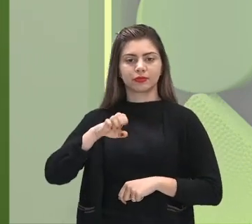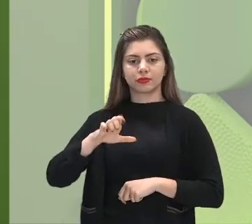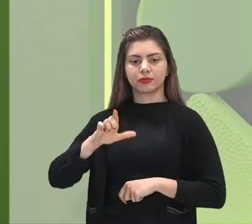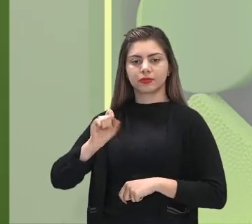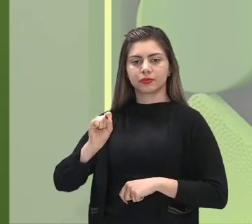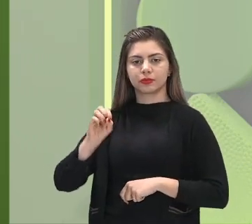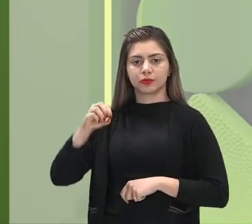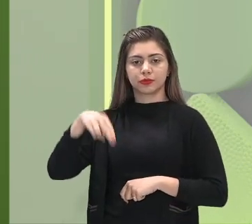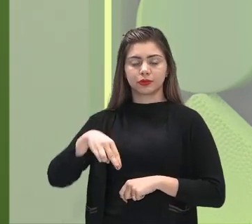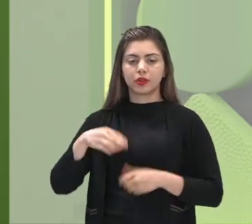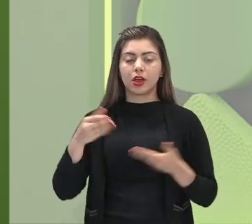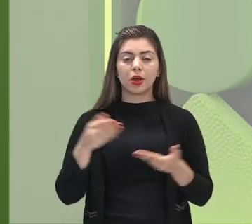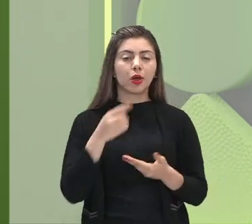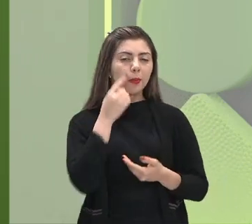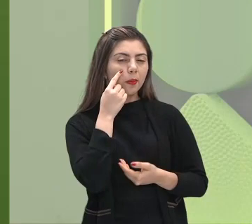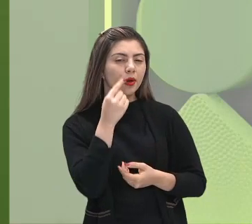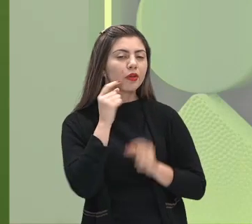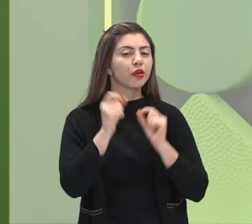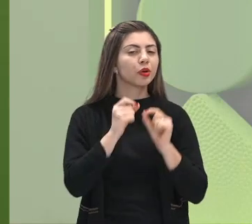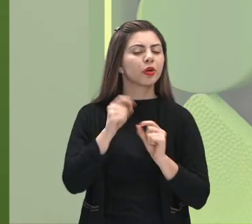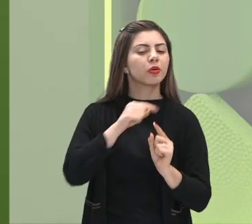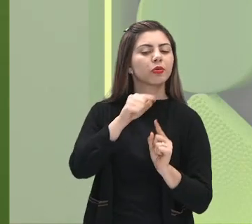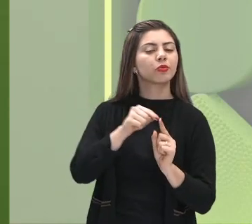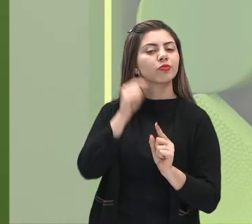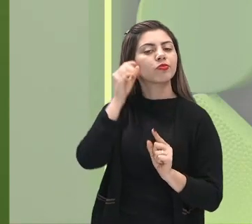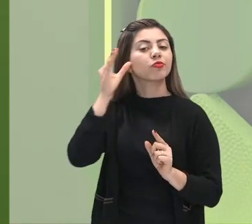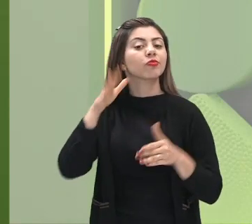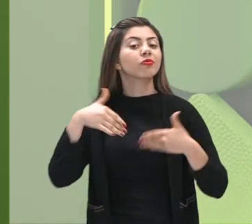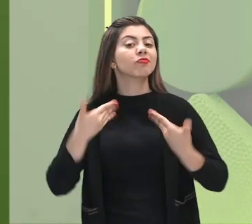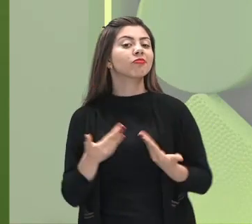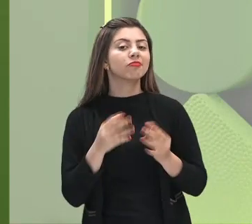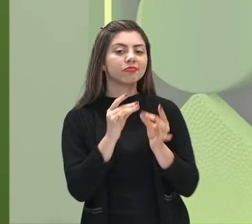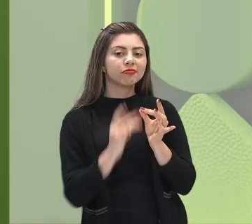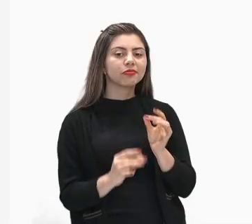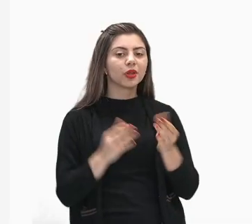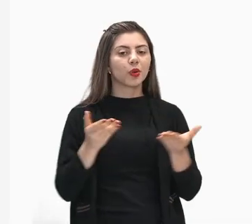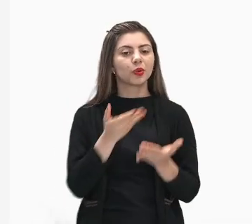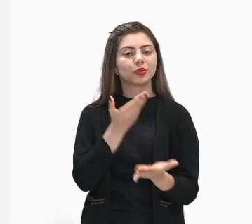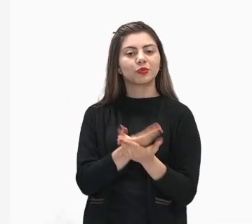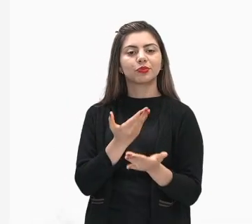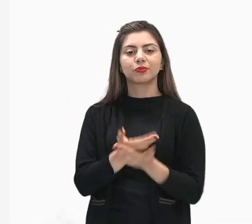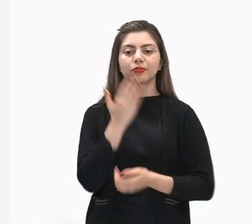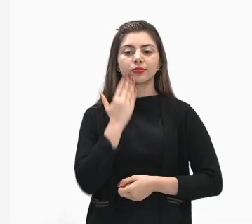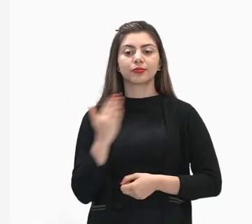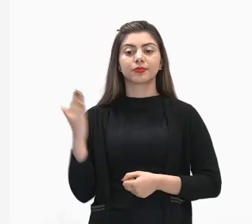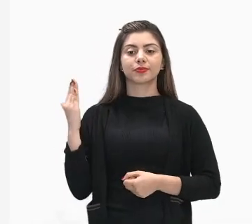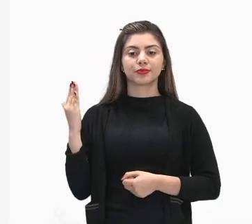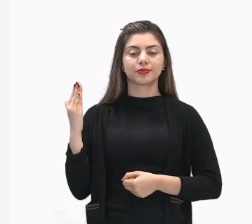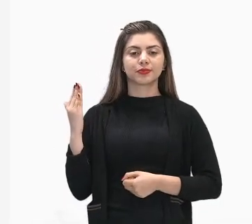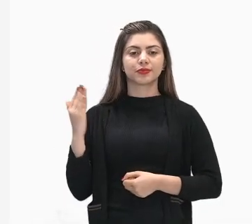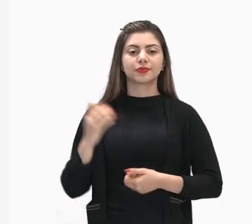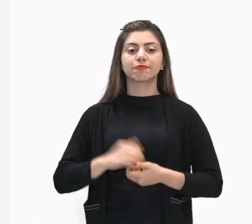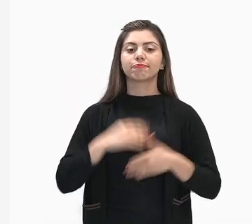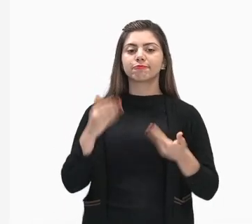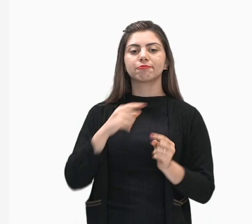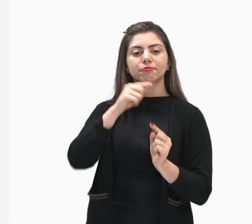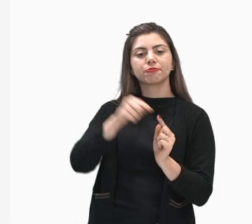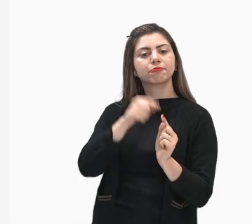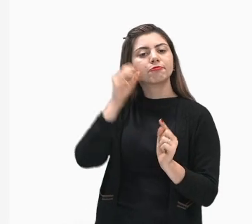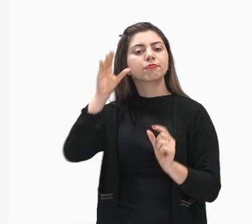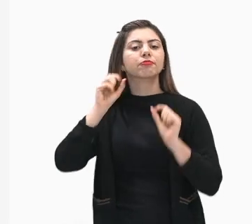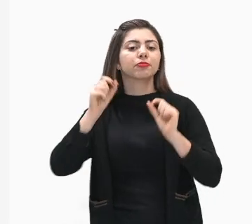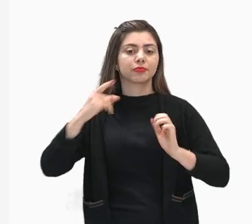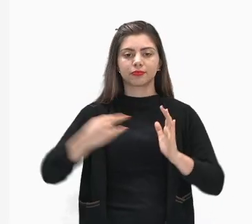nós vamos conhecer qual é o objeto de conhecimento e o detalhamento da aula. Bem, o objeto de conhecimento